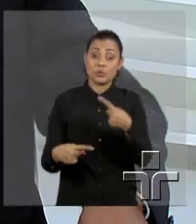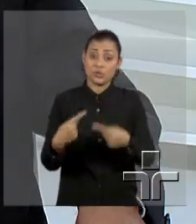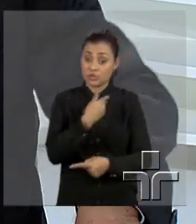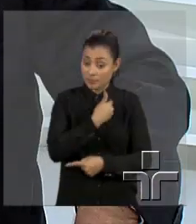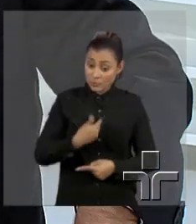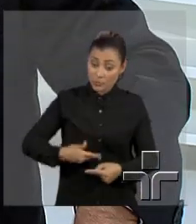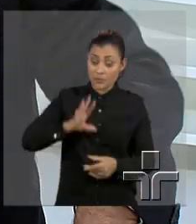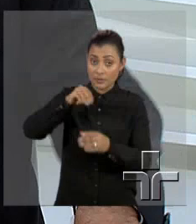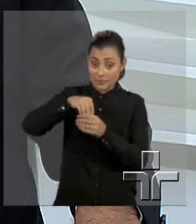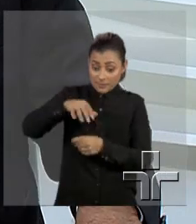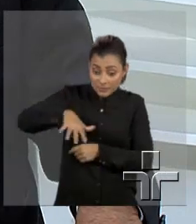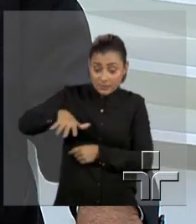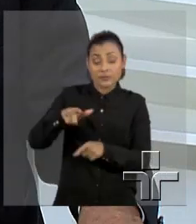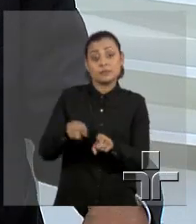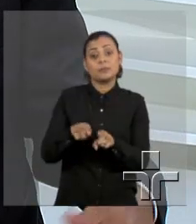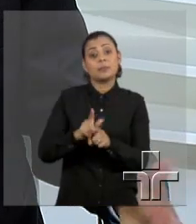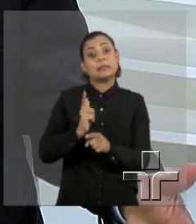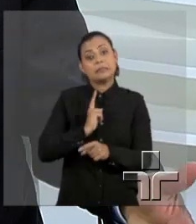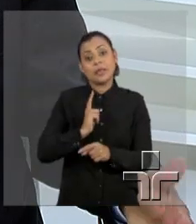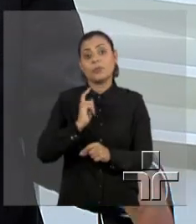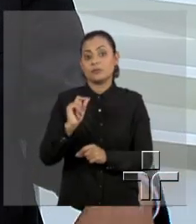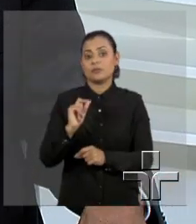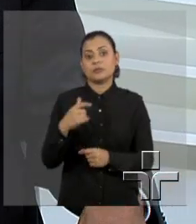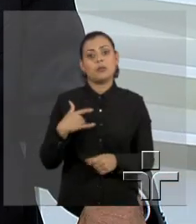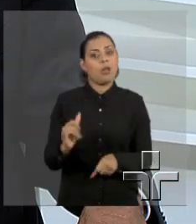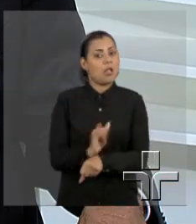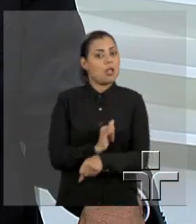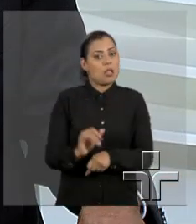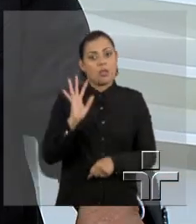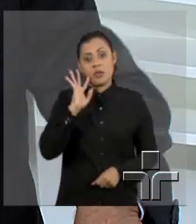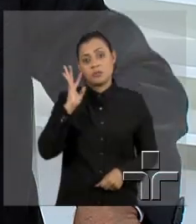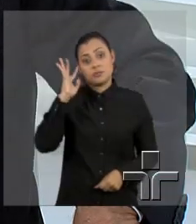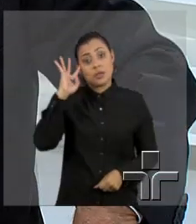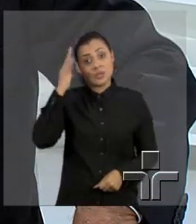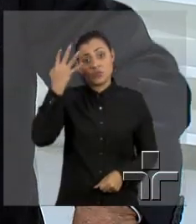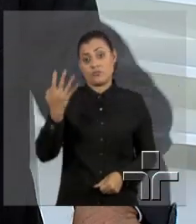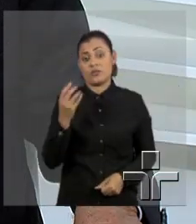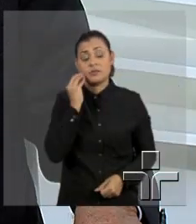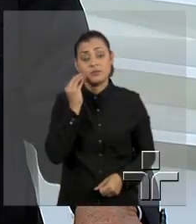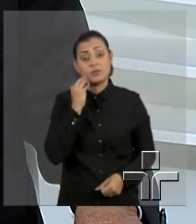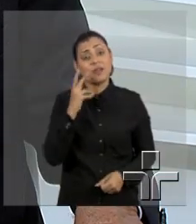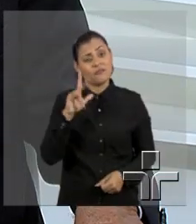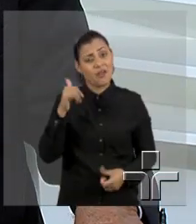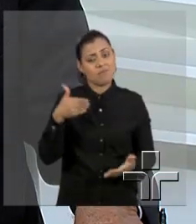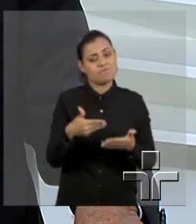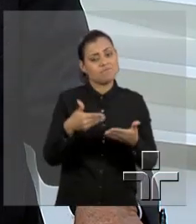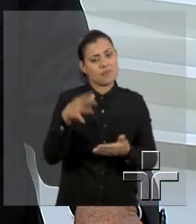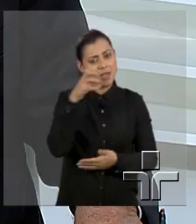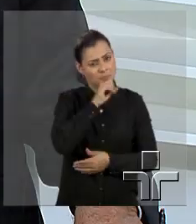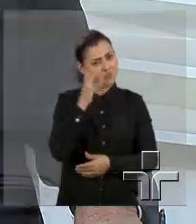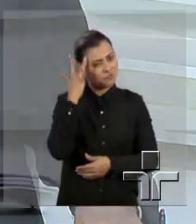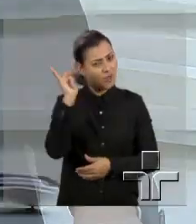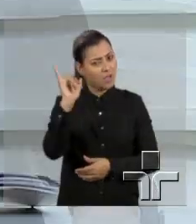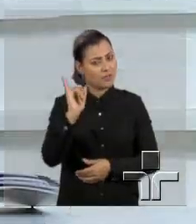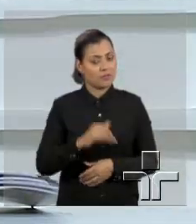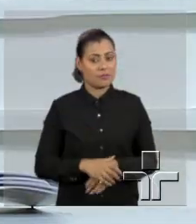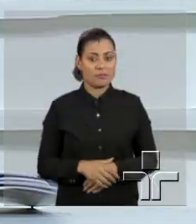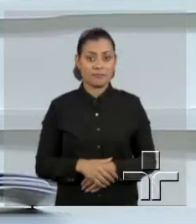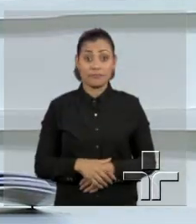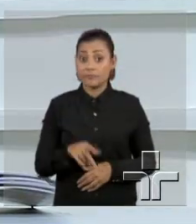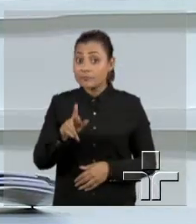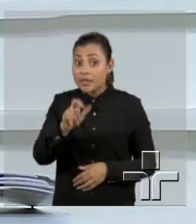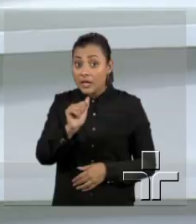interna. Isso há de encontrar uma saída, uma solução, e deverá vir em breve tempo. Raquel, você tem uma